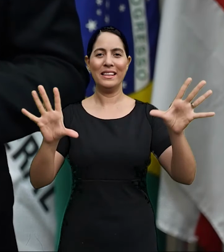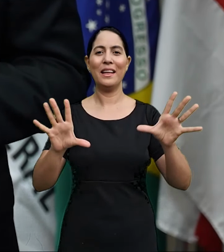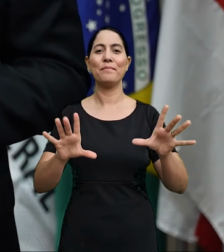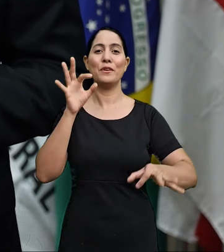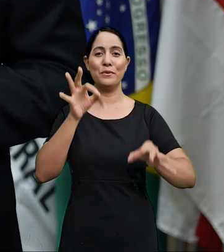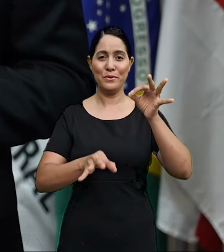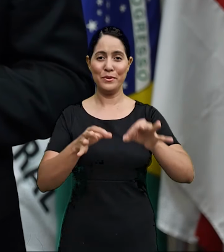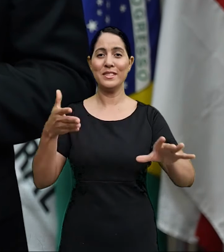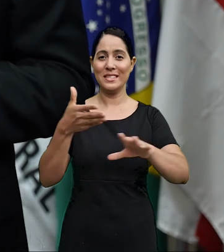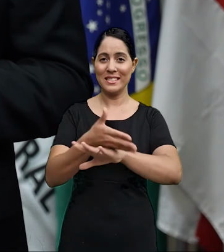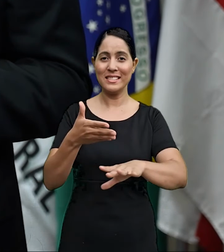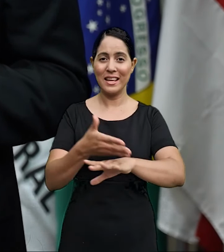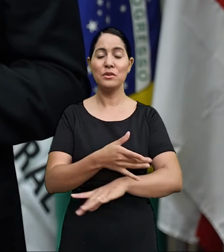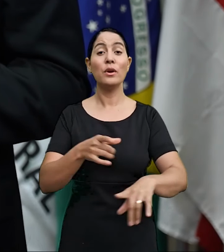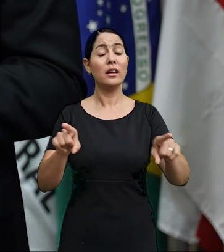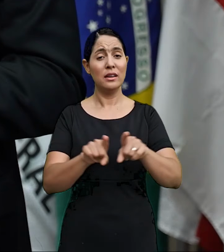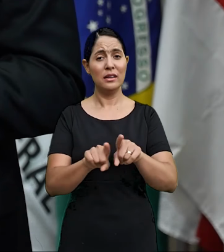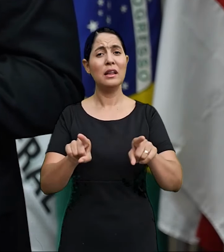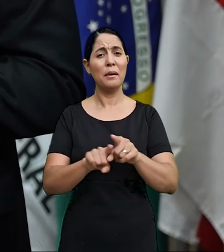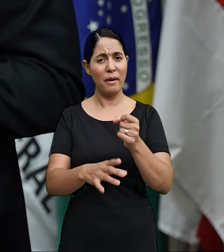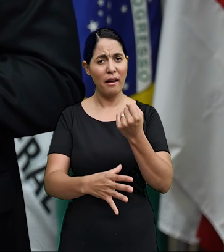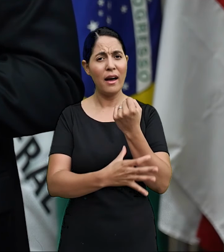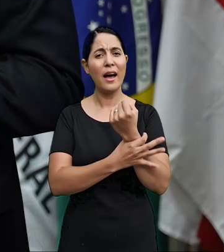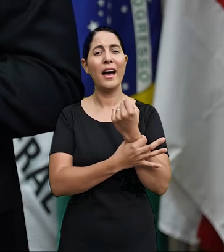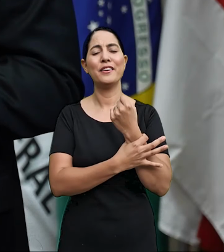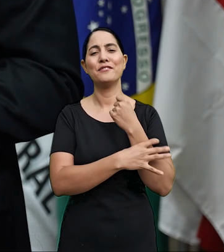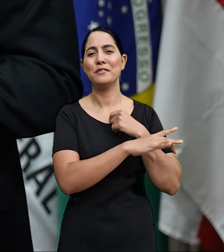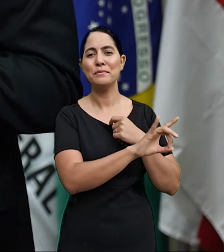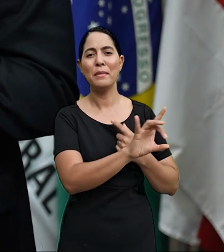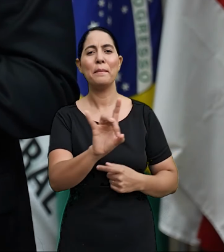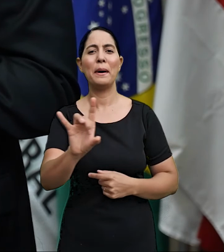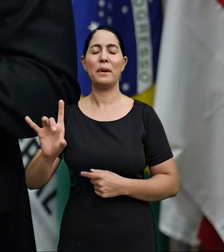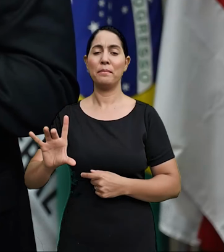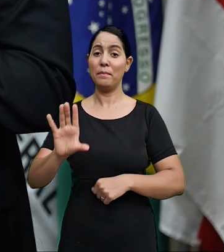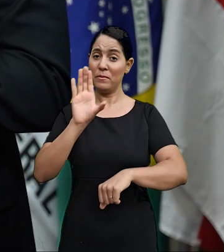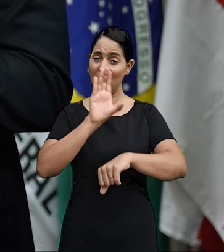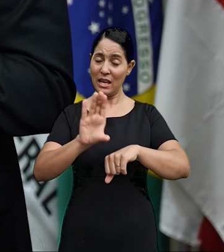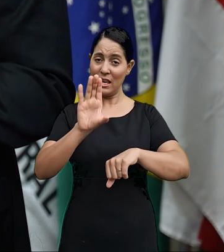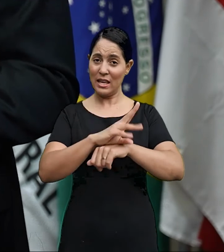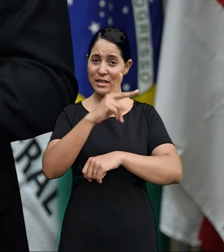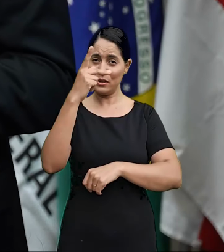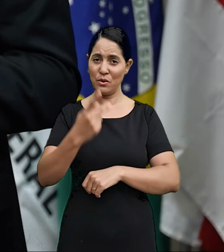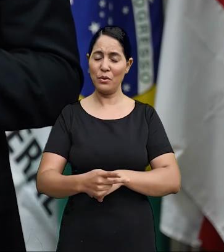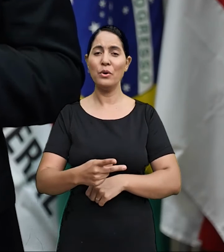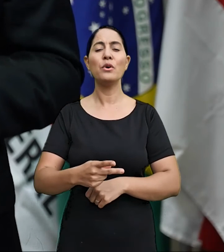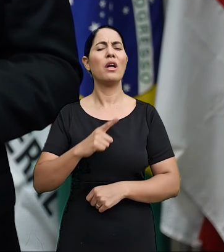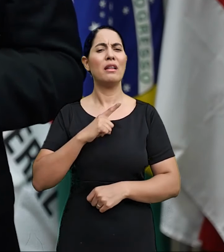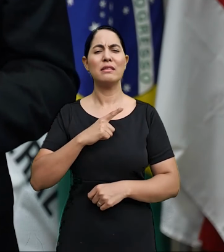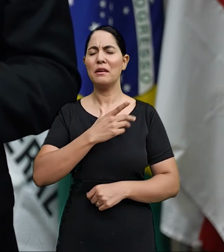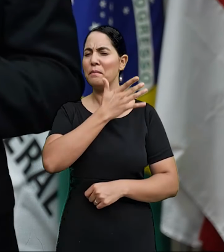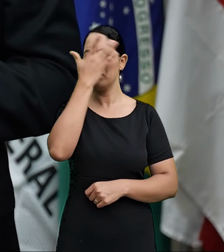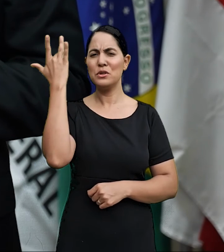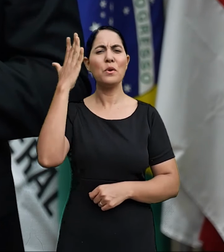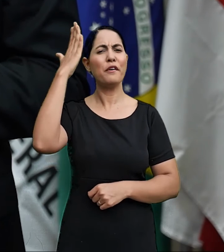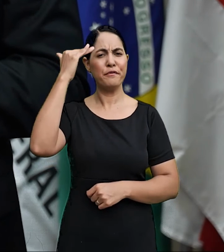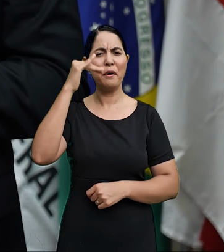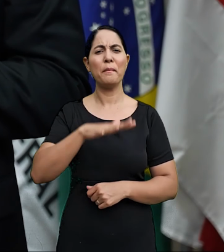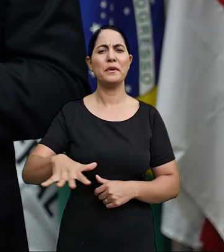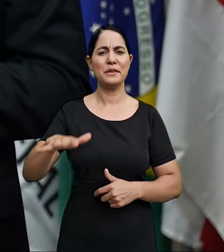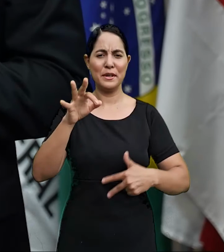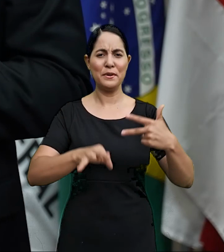acesso à justiça ou na proteção de garantias individuais. Este curso foi ministrado por grandes nomes